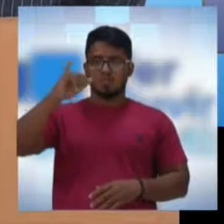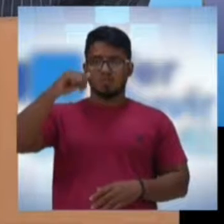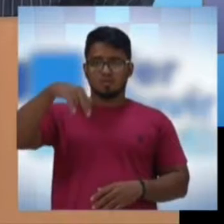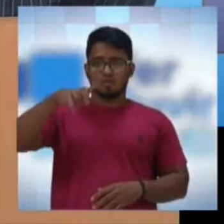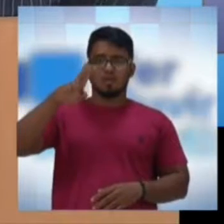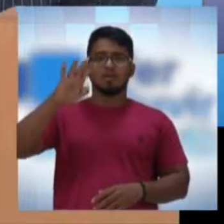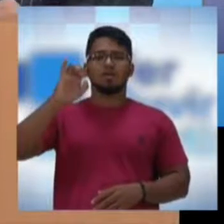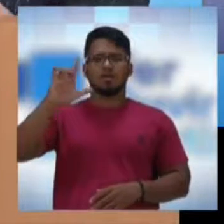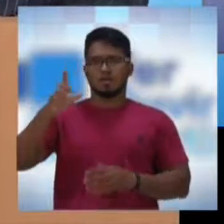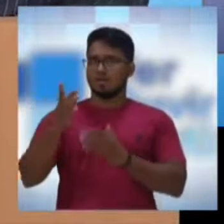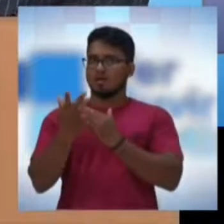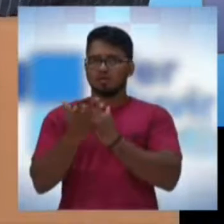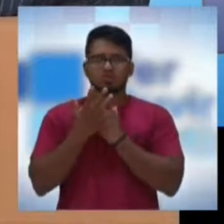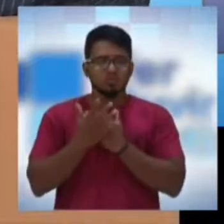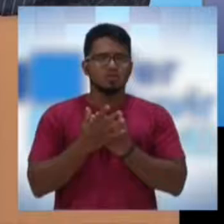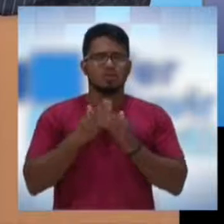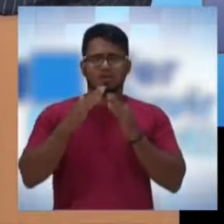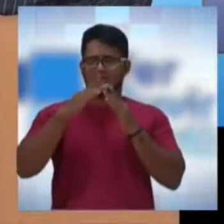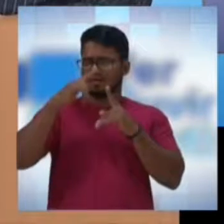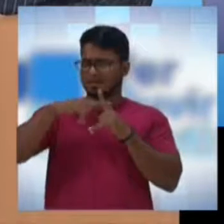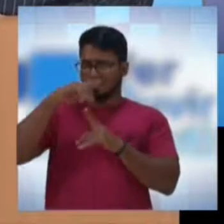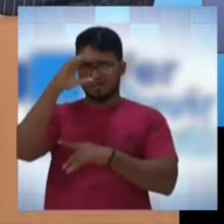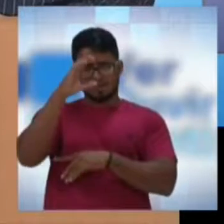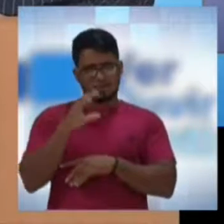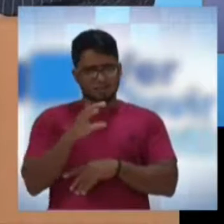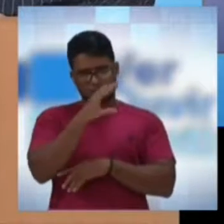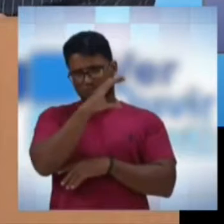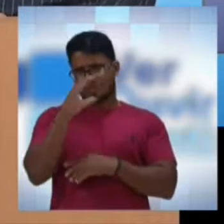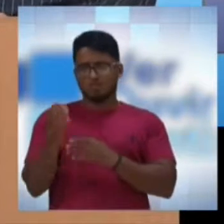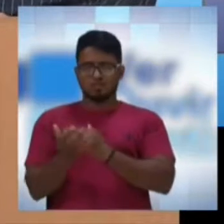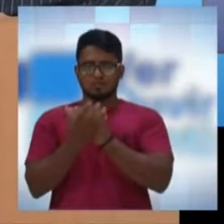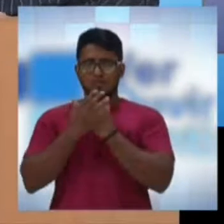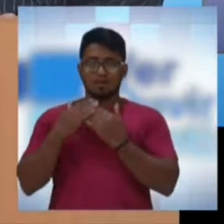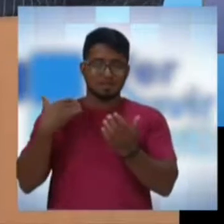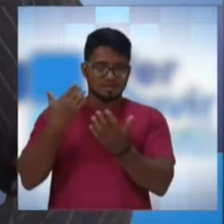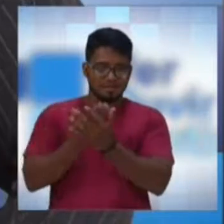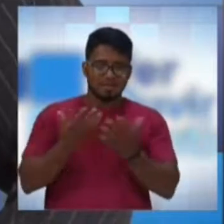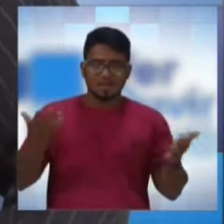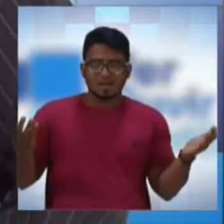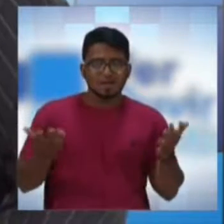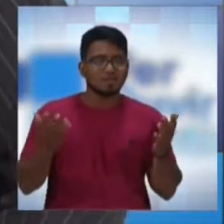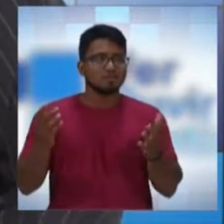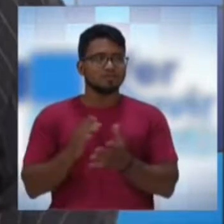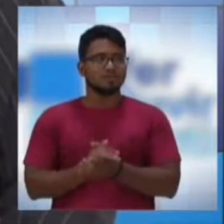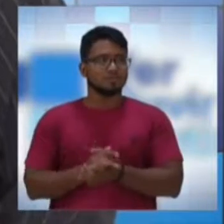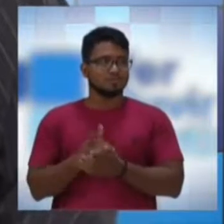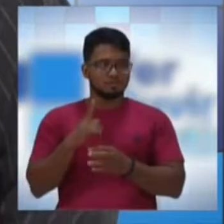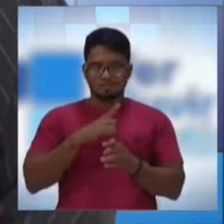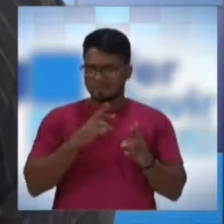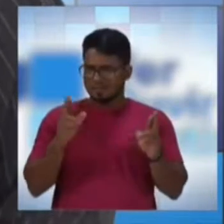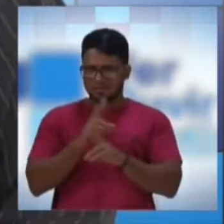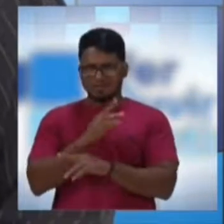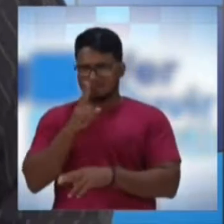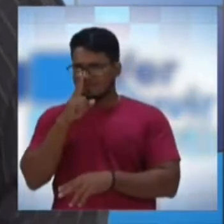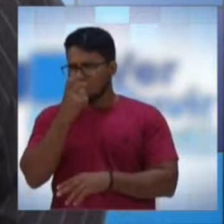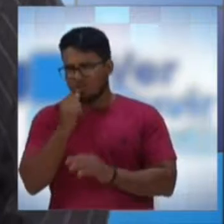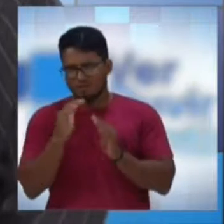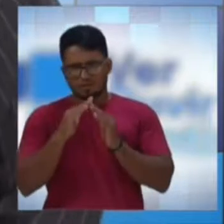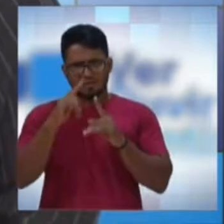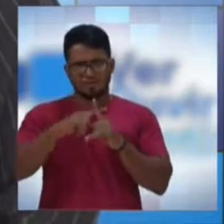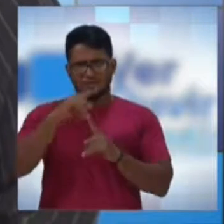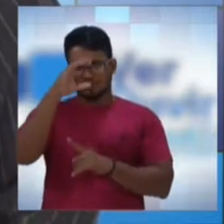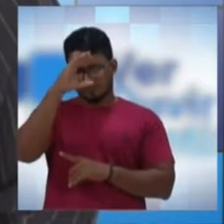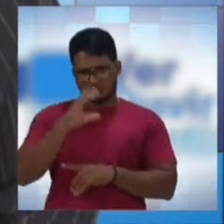bem, bem direta mesmo. A Igreja Católica como um todo. Isso é bom. E até hoje você tem um relacionamento muito forte com a